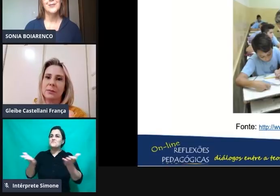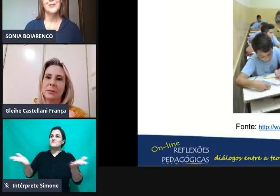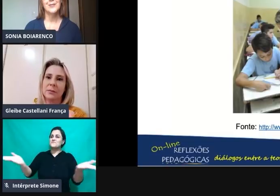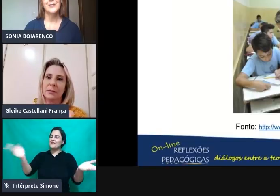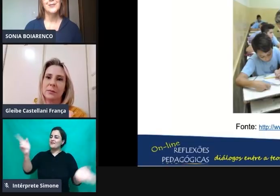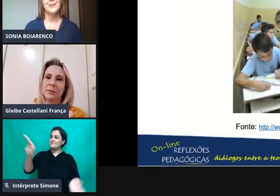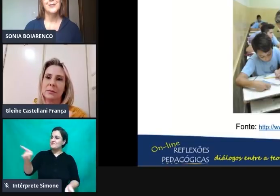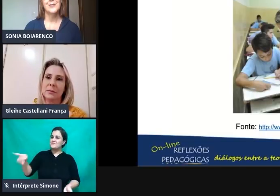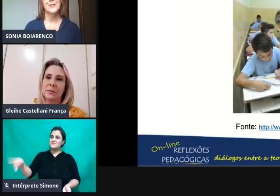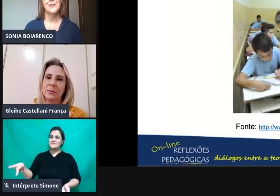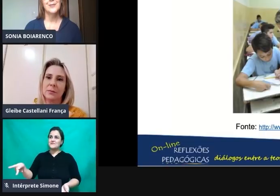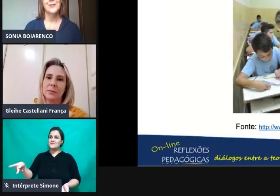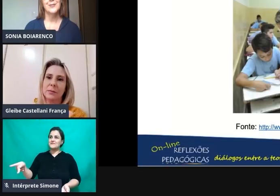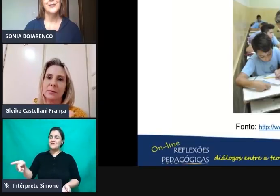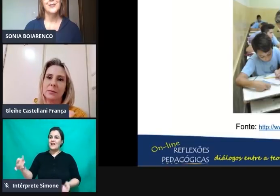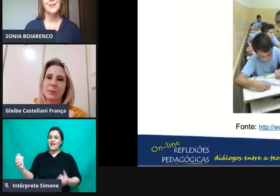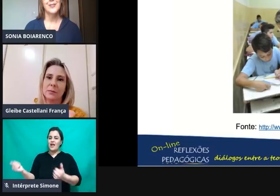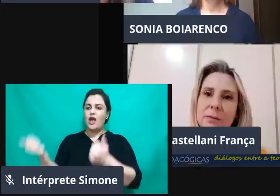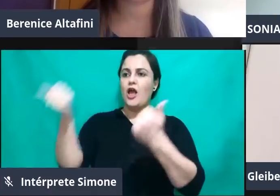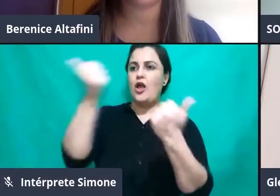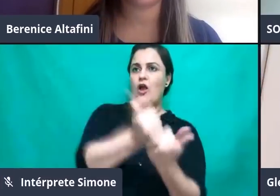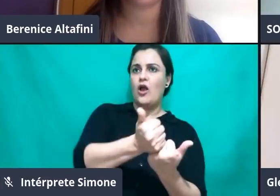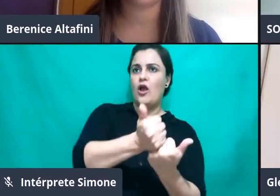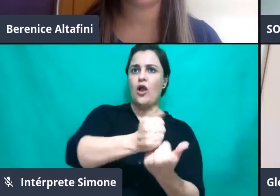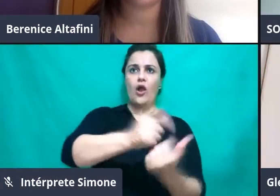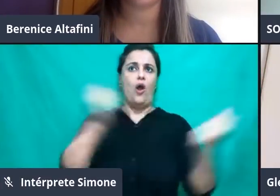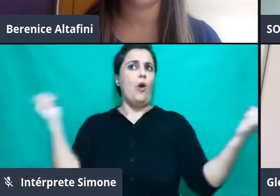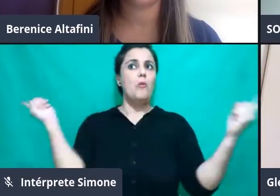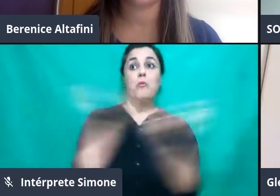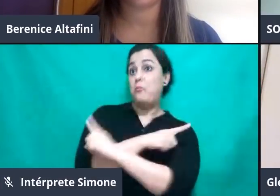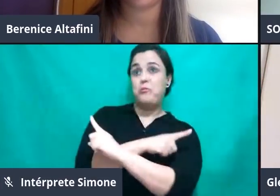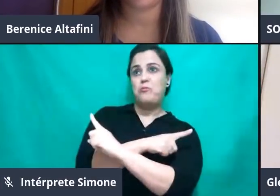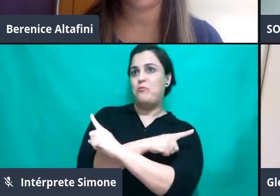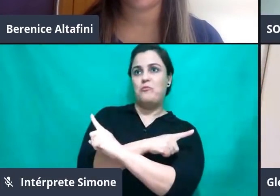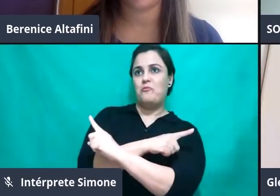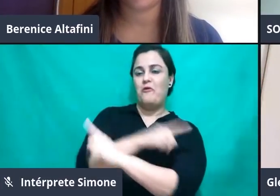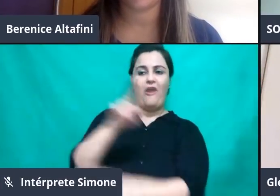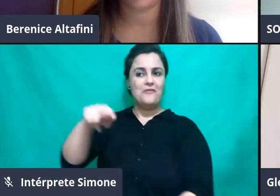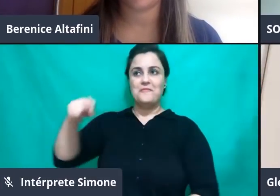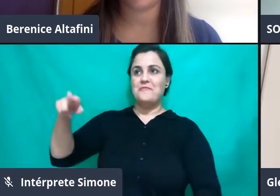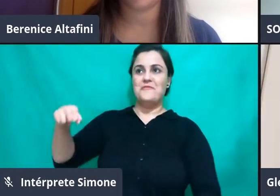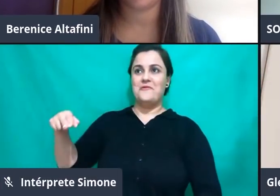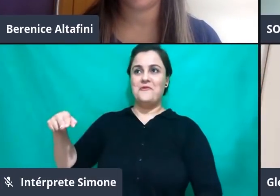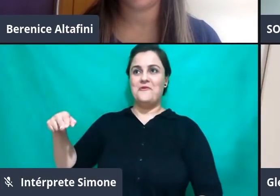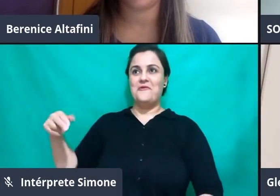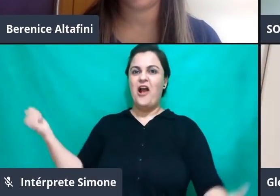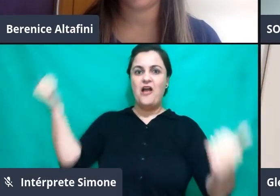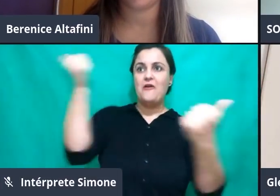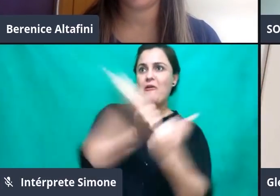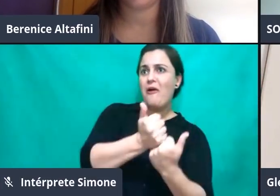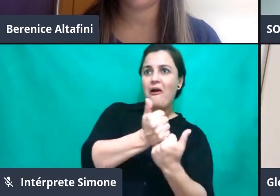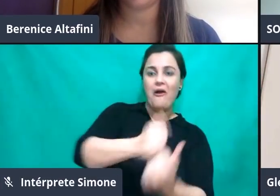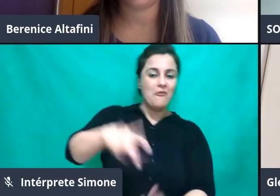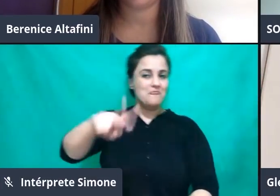vocês são insubstituíveis. Professores, vocês são insubstituíveis.